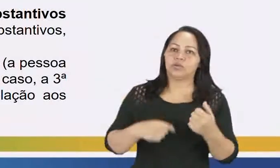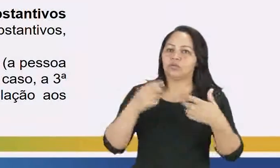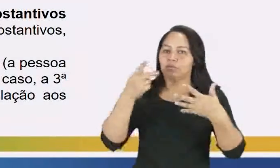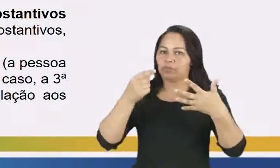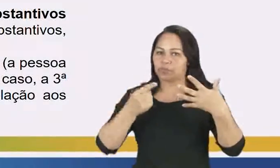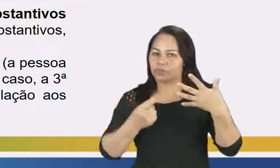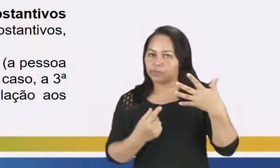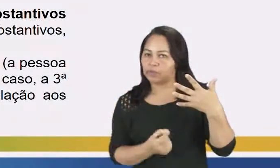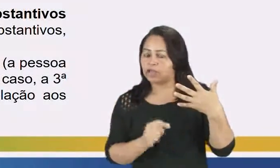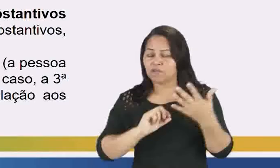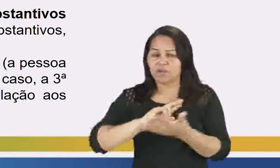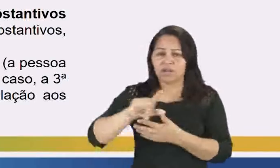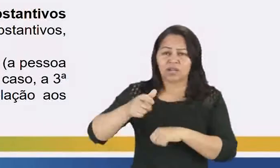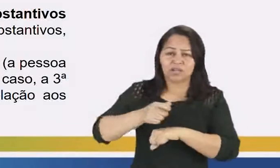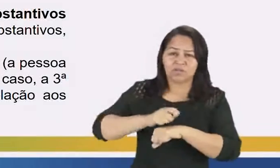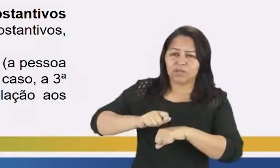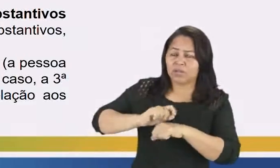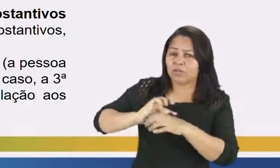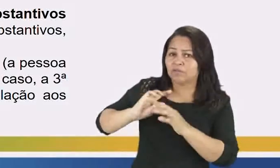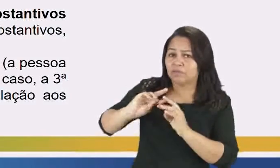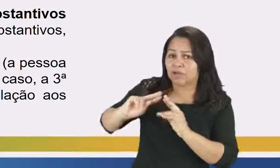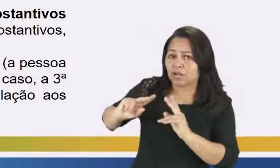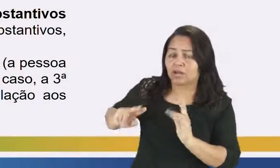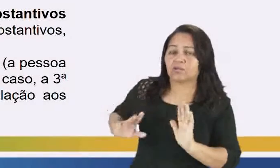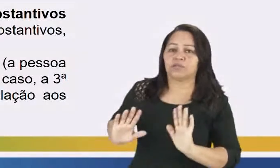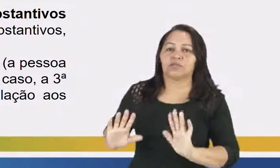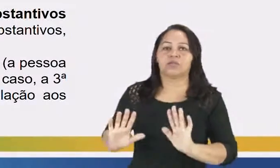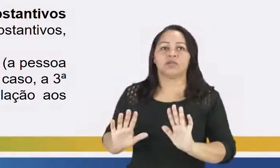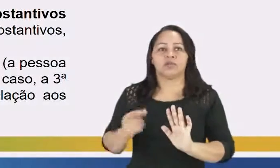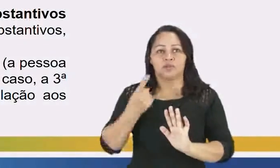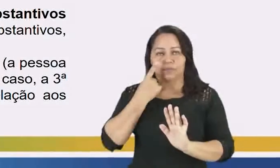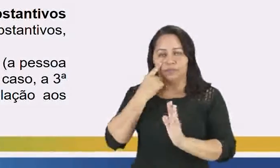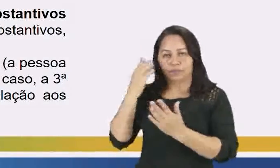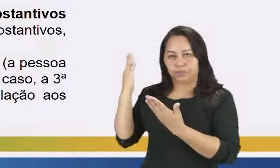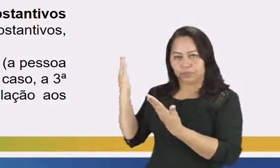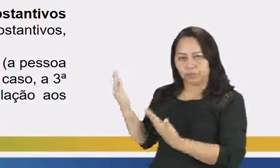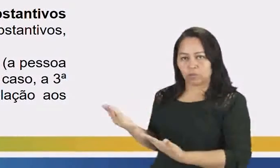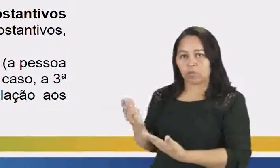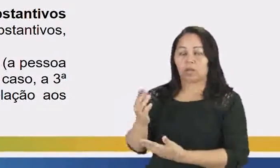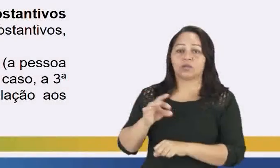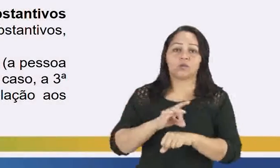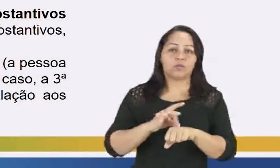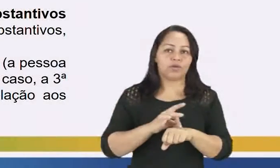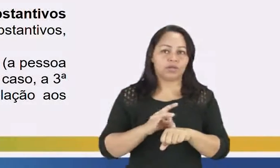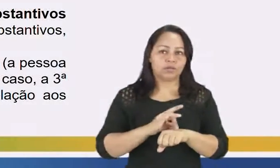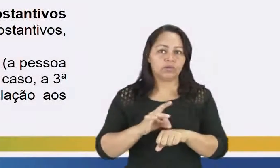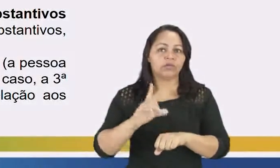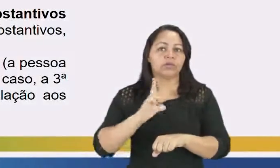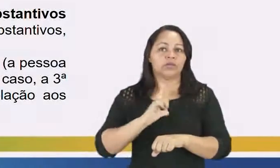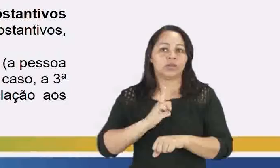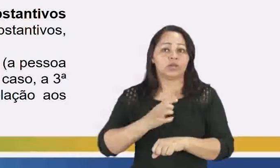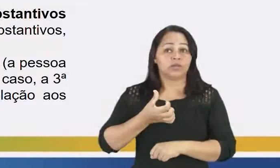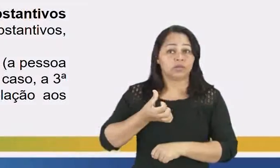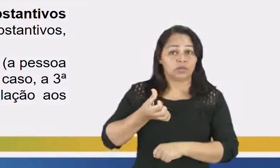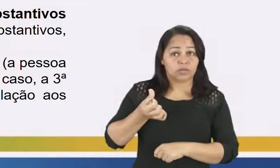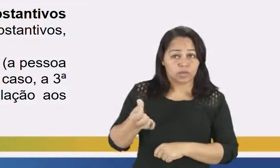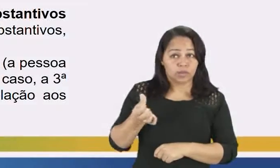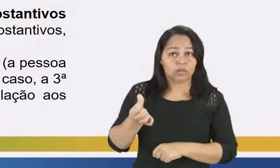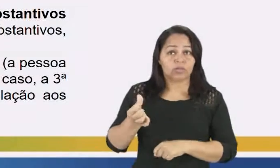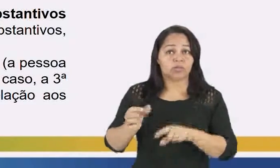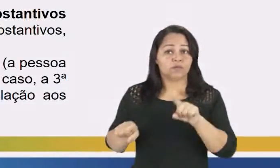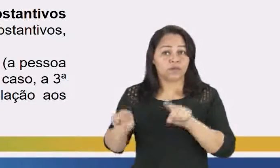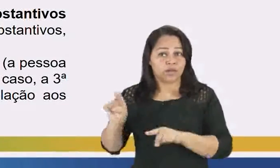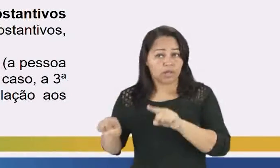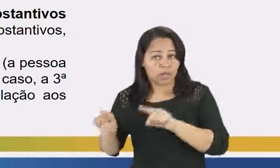numeral, verbo, advérbio, preposição, conjunção e interjeição. Dessas, 6 são variáveis, ou seja,